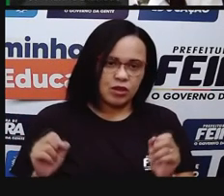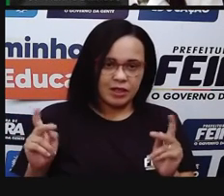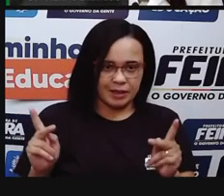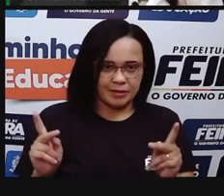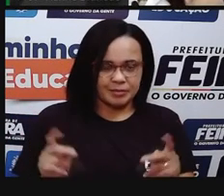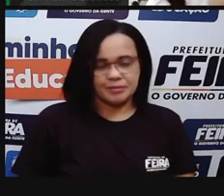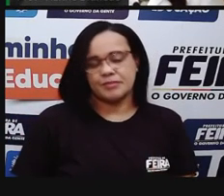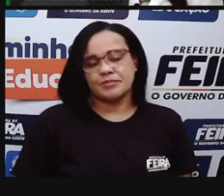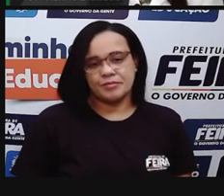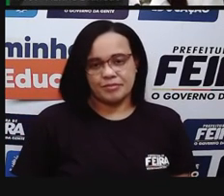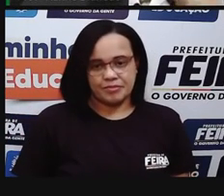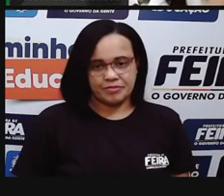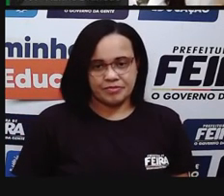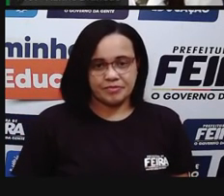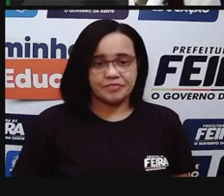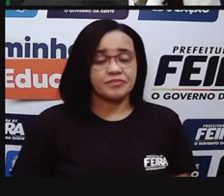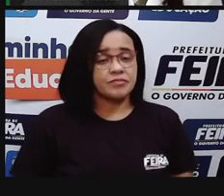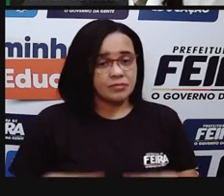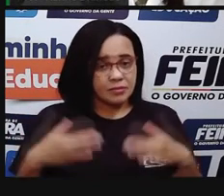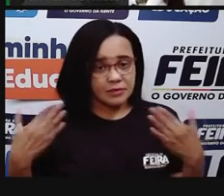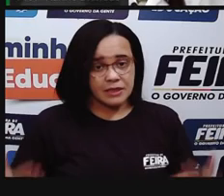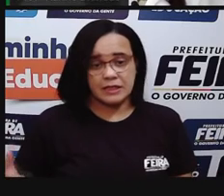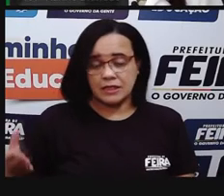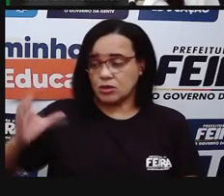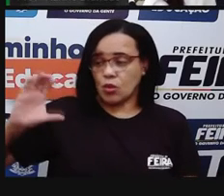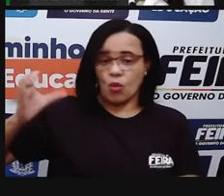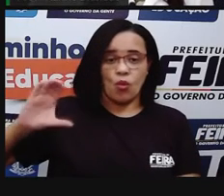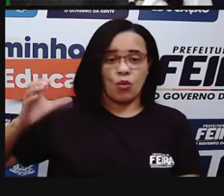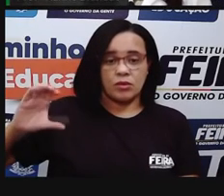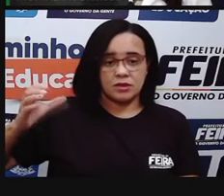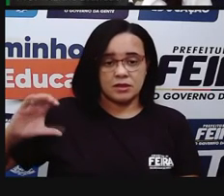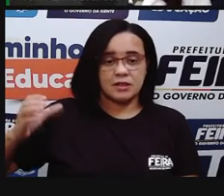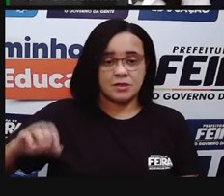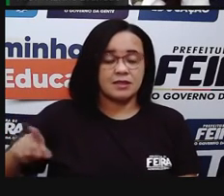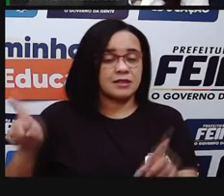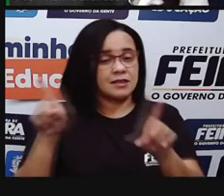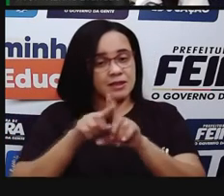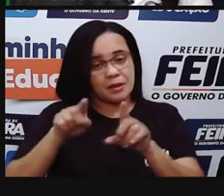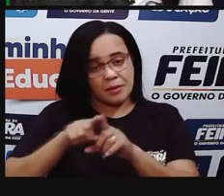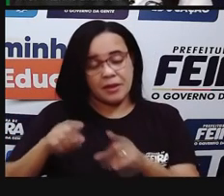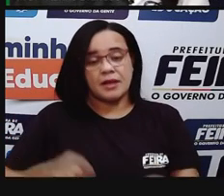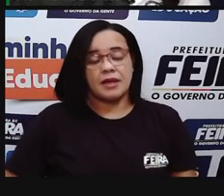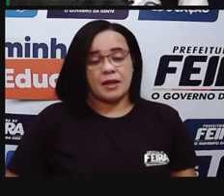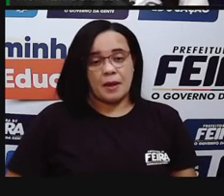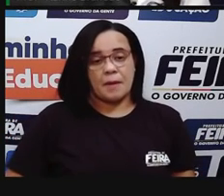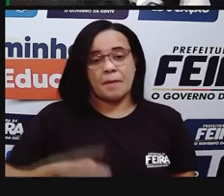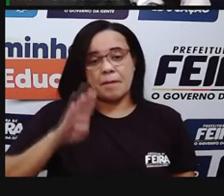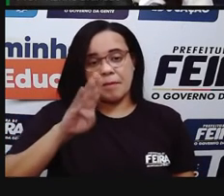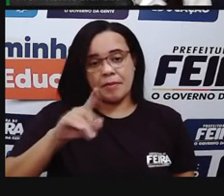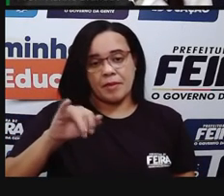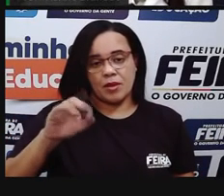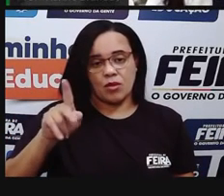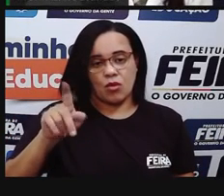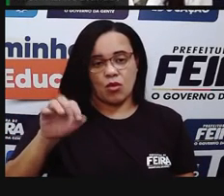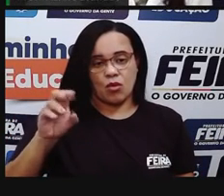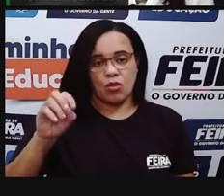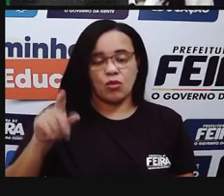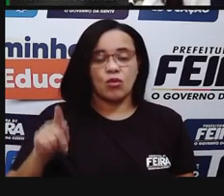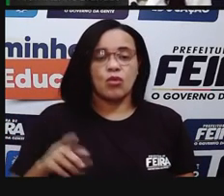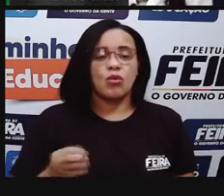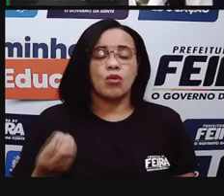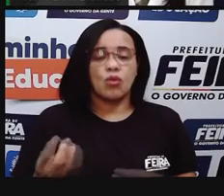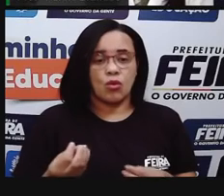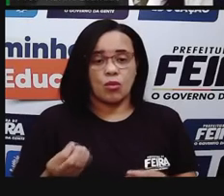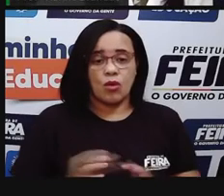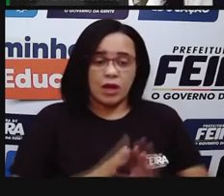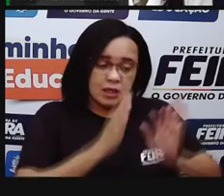É assim que os cientistas, que os biólogos, né? Eles vão classificando e separando os seres vivos.